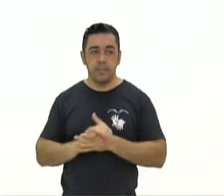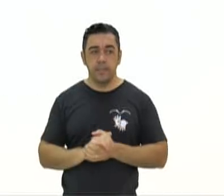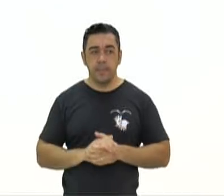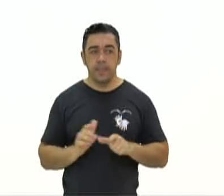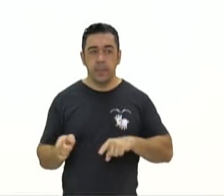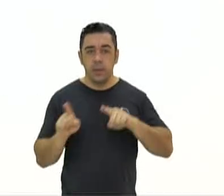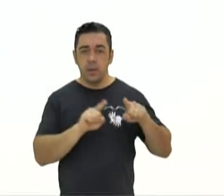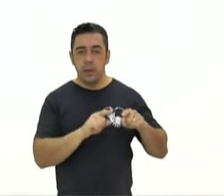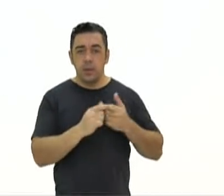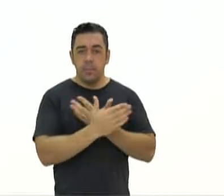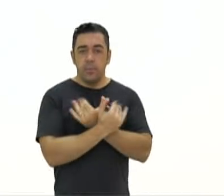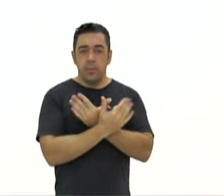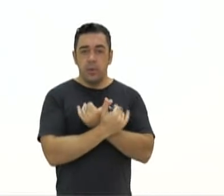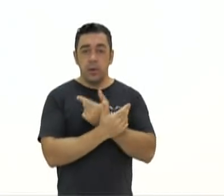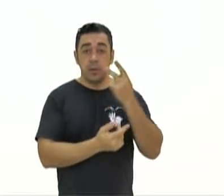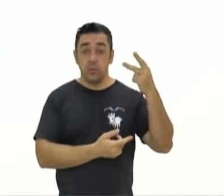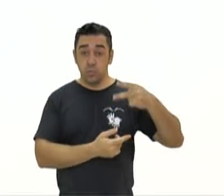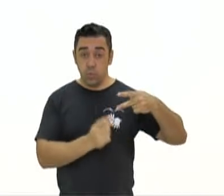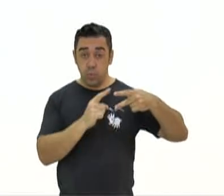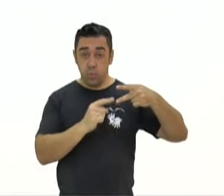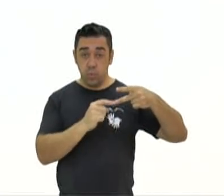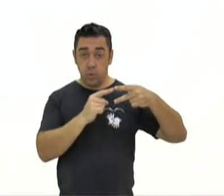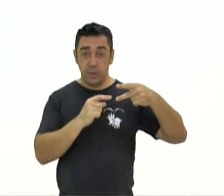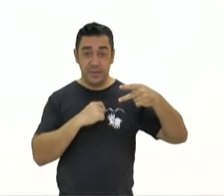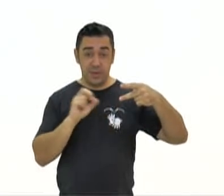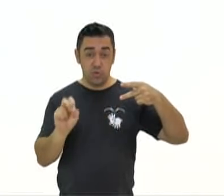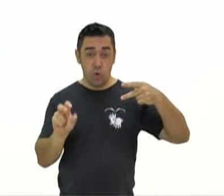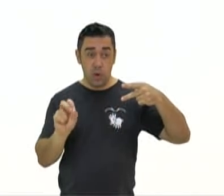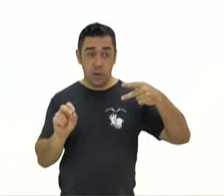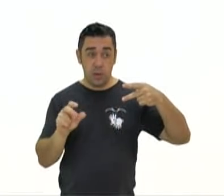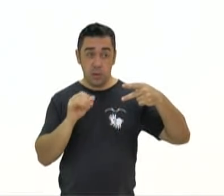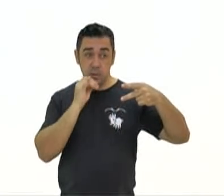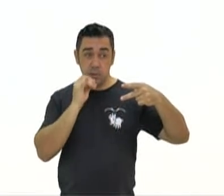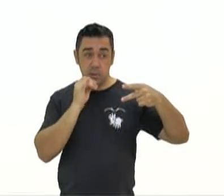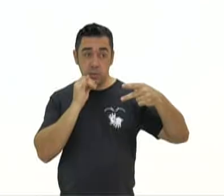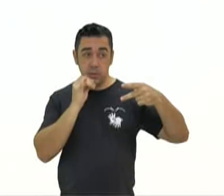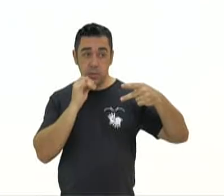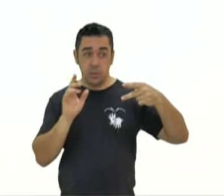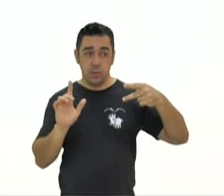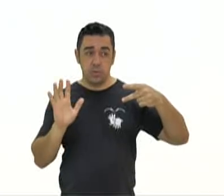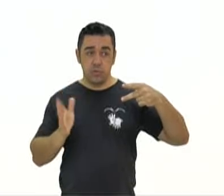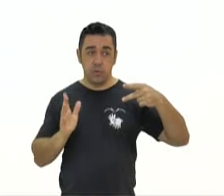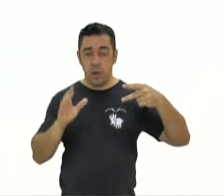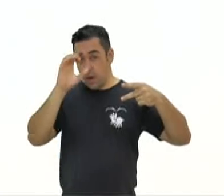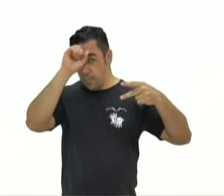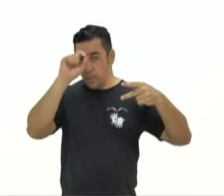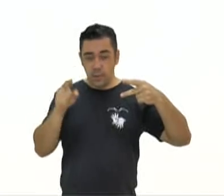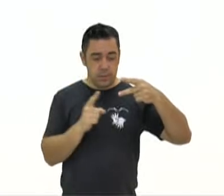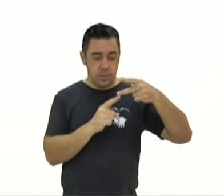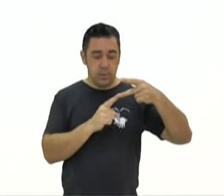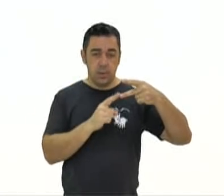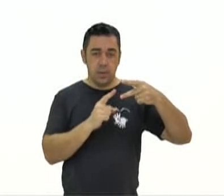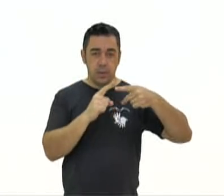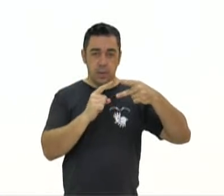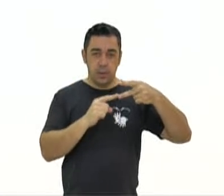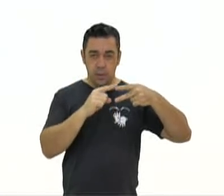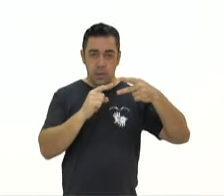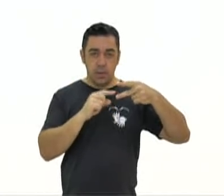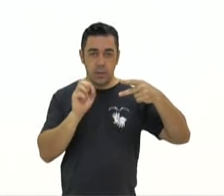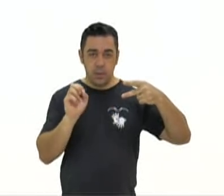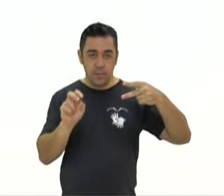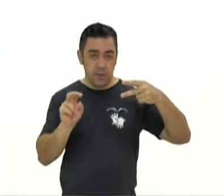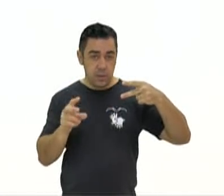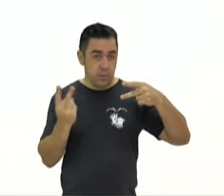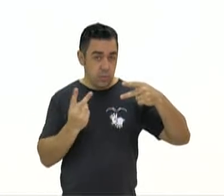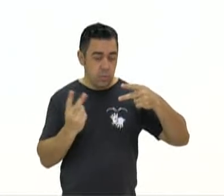monarca e vice-rei, as duas são tóxicas. Então, se um animal tem contato com a monarca, ele aprende e já não vai ter contato com a vice-rei também, e vice-versa, né? Porque as